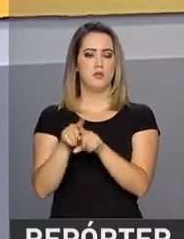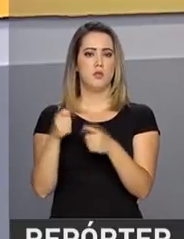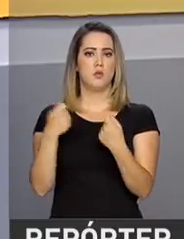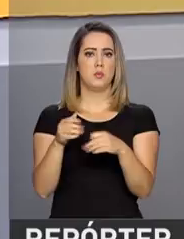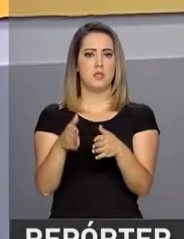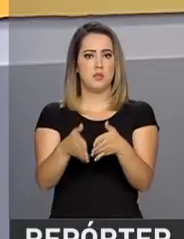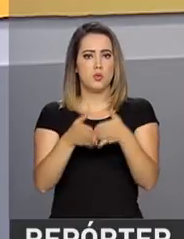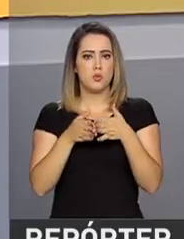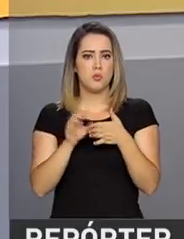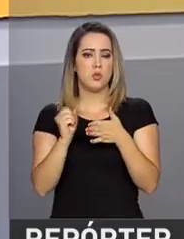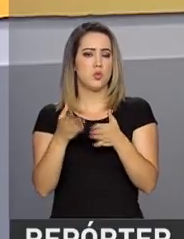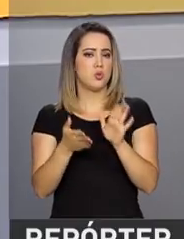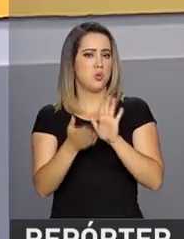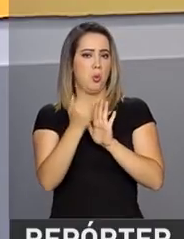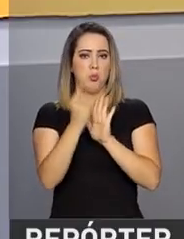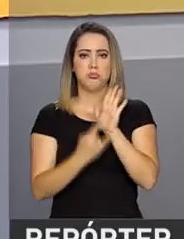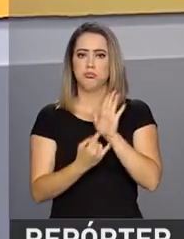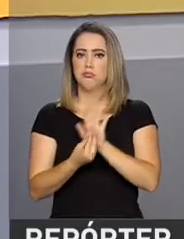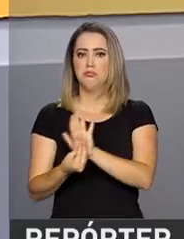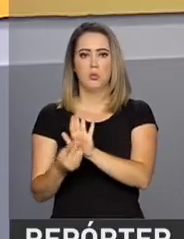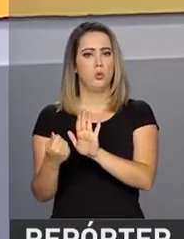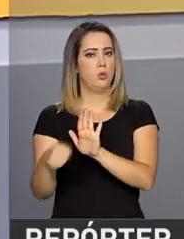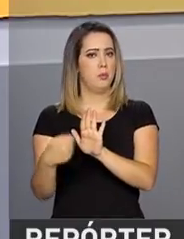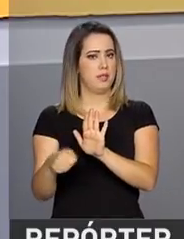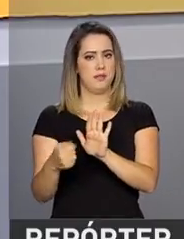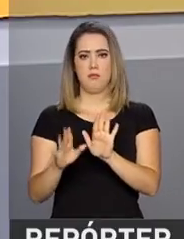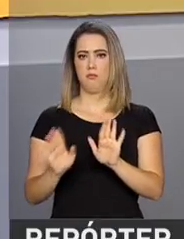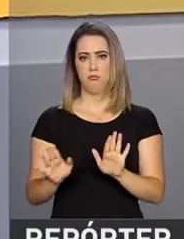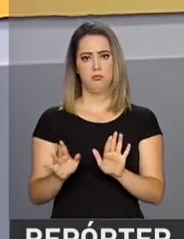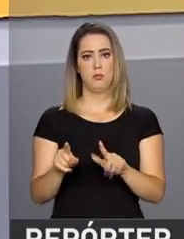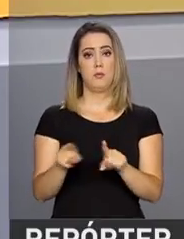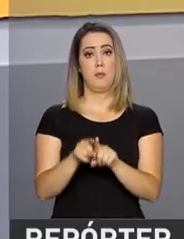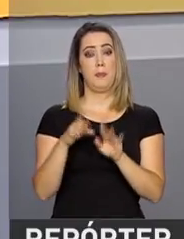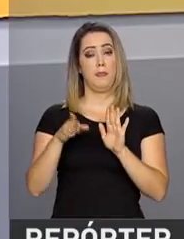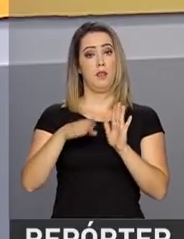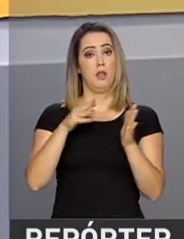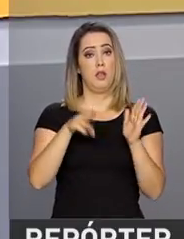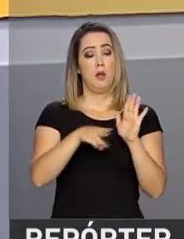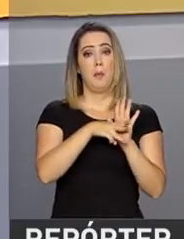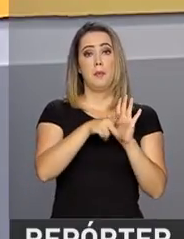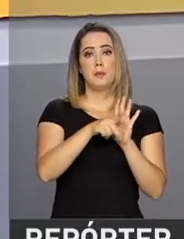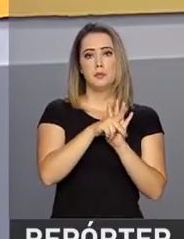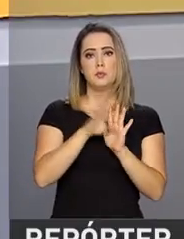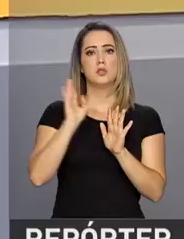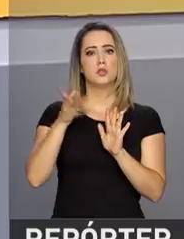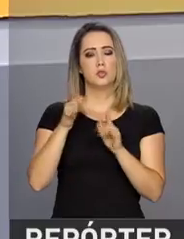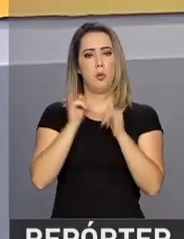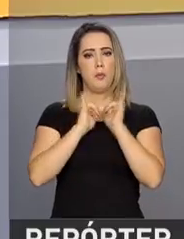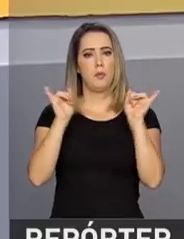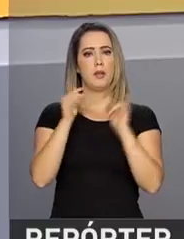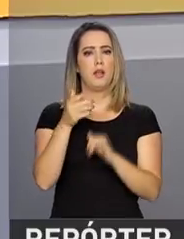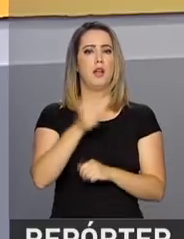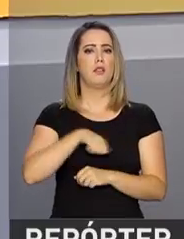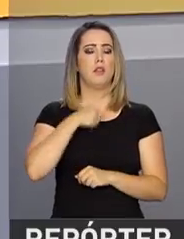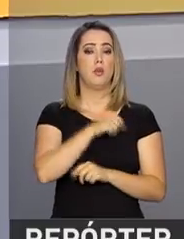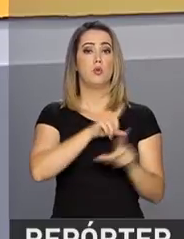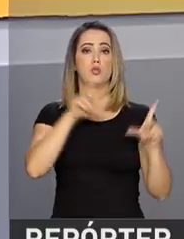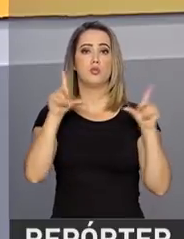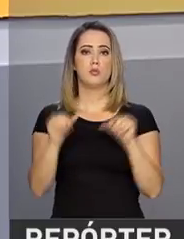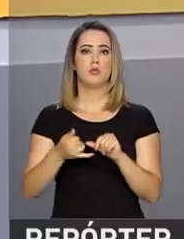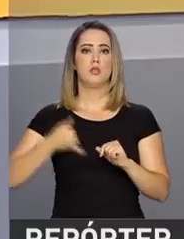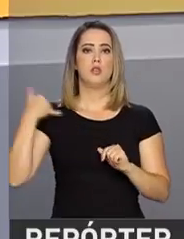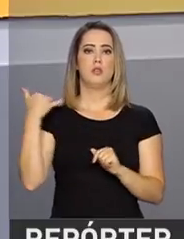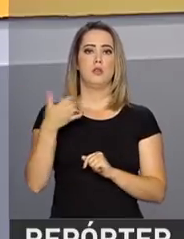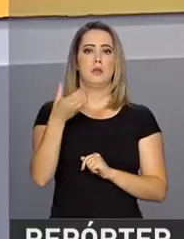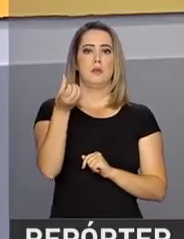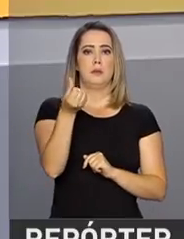de solicitação ou de apresentar documentos. A medida provisória publicada pelo governo em agosto reduz a idade mínima do saque do